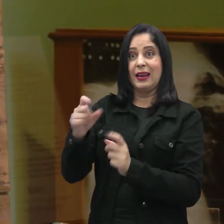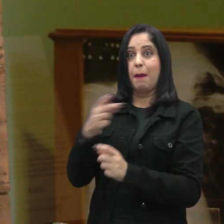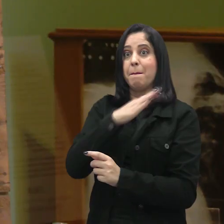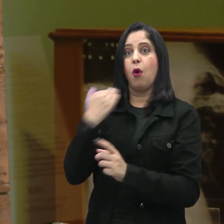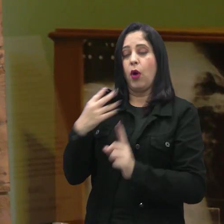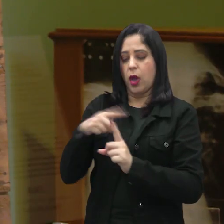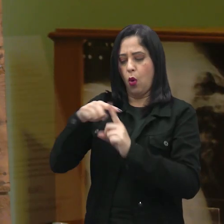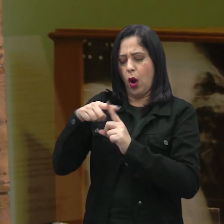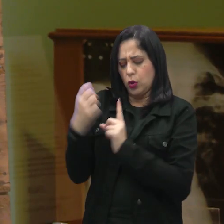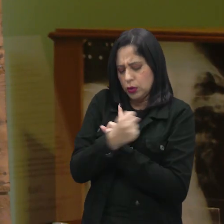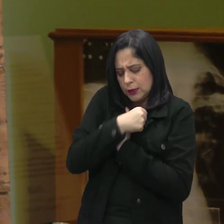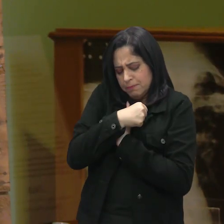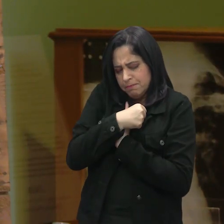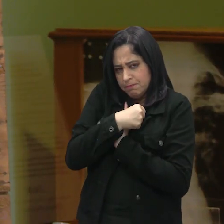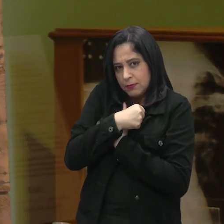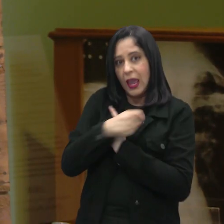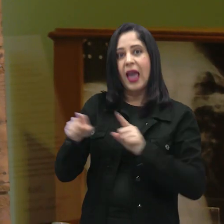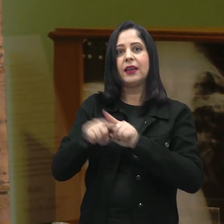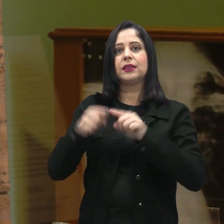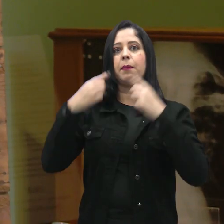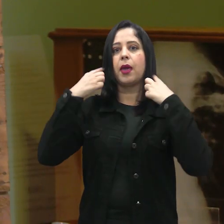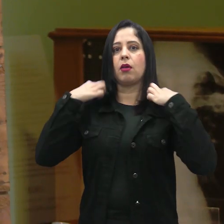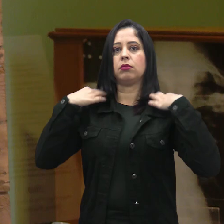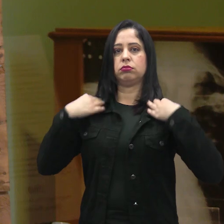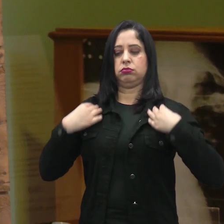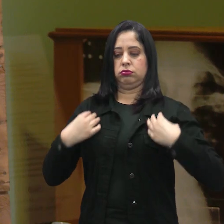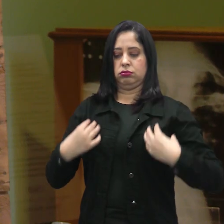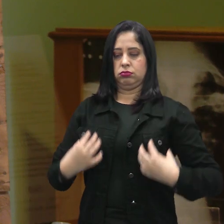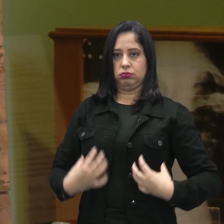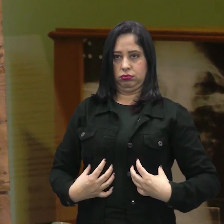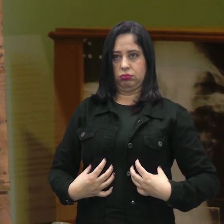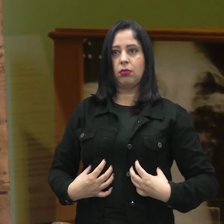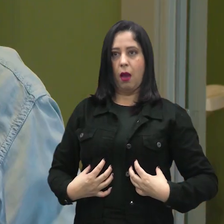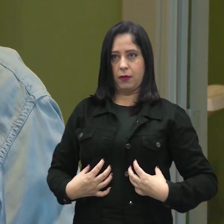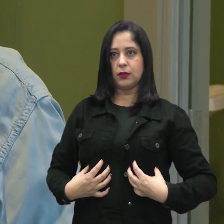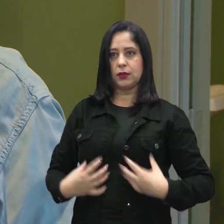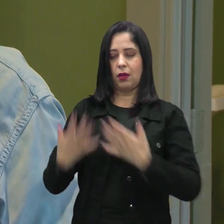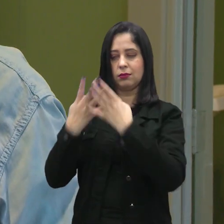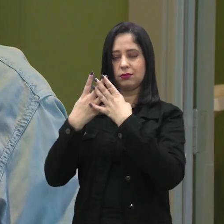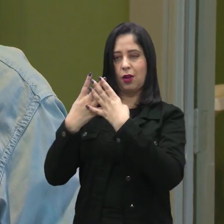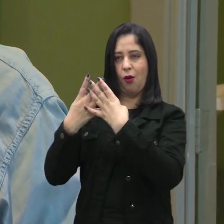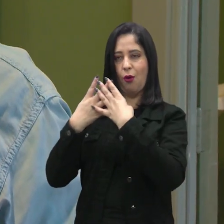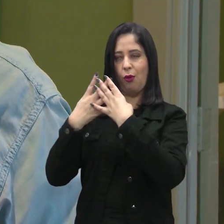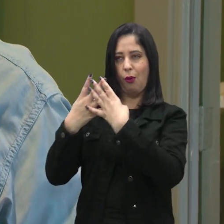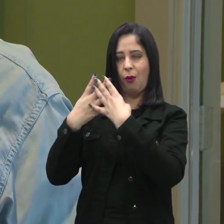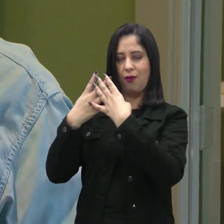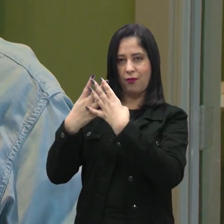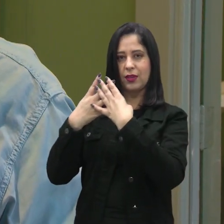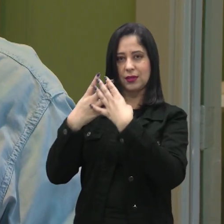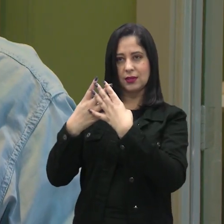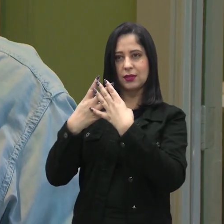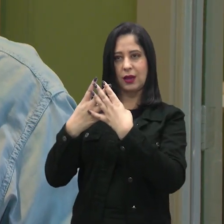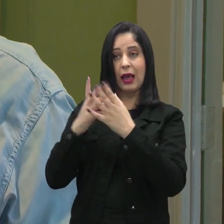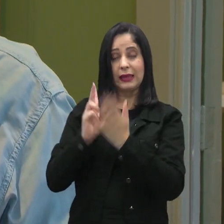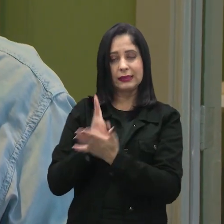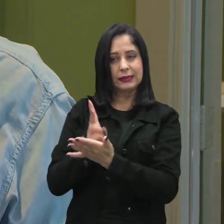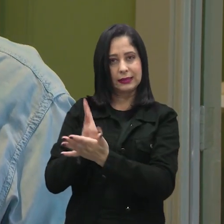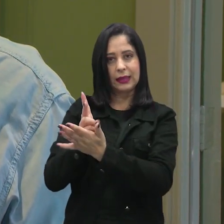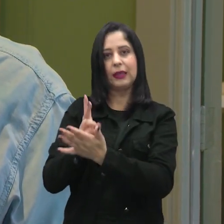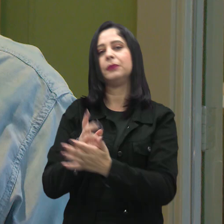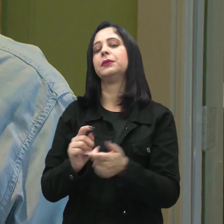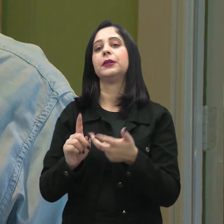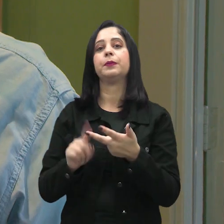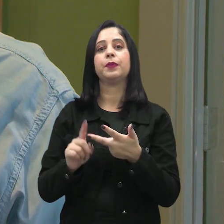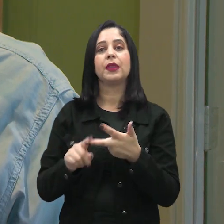o confessionário que tradicionalmente conhecemos como a história de que era o instrumento que ele utilizava, carregava às costas pelas ruas